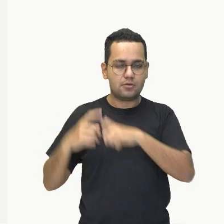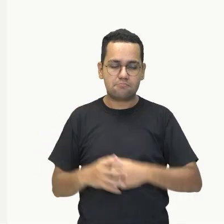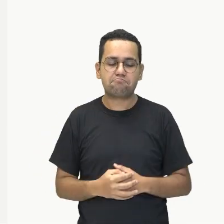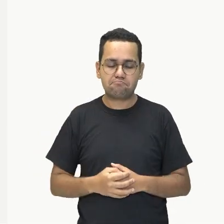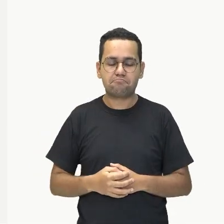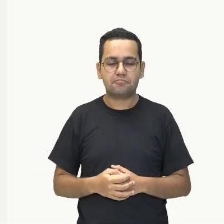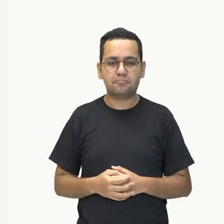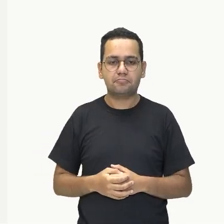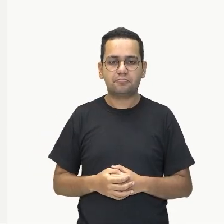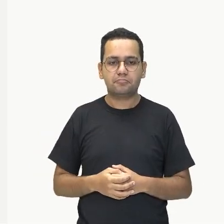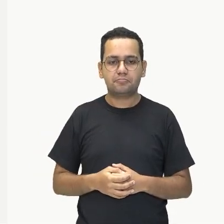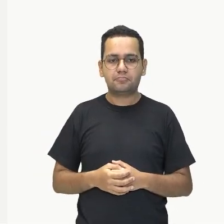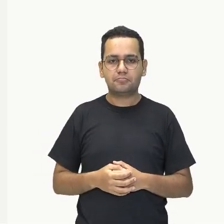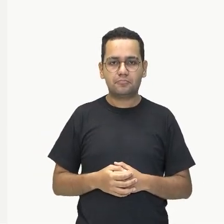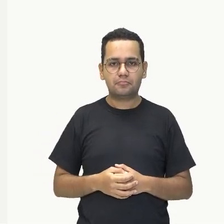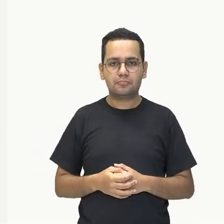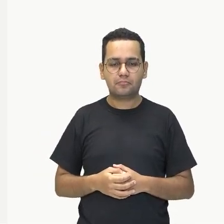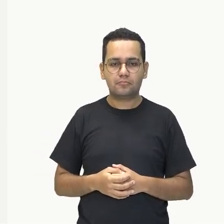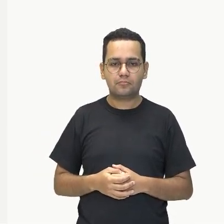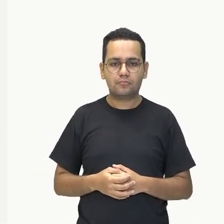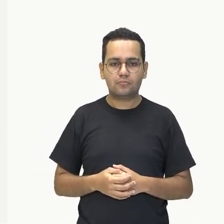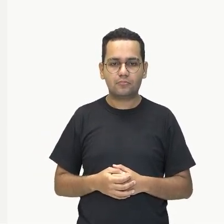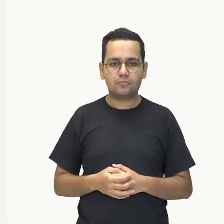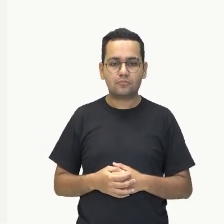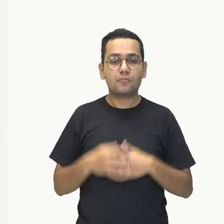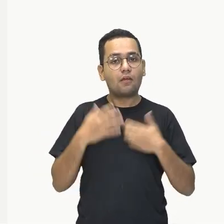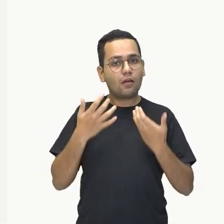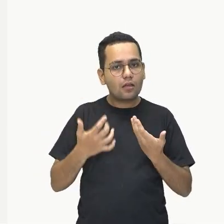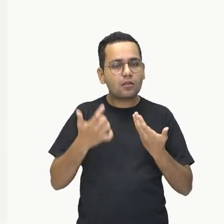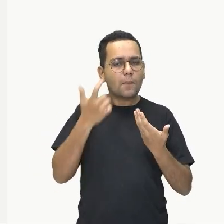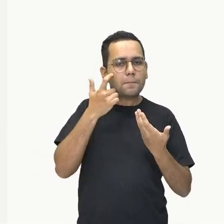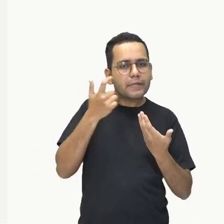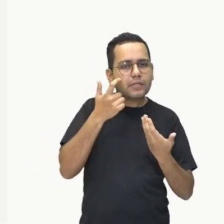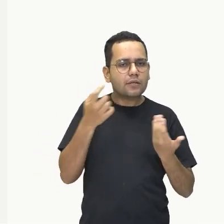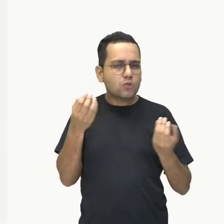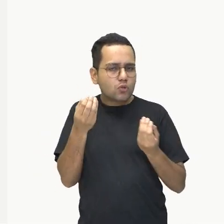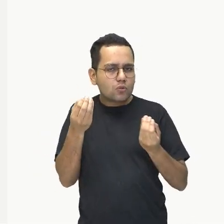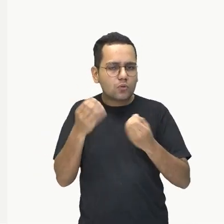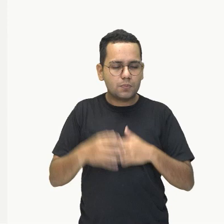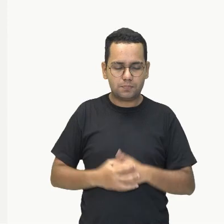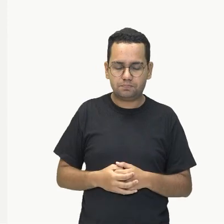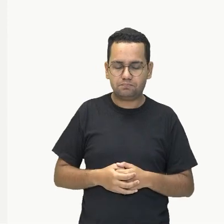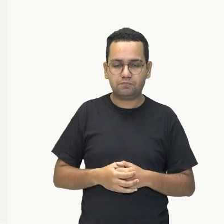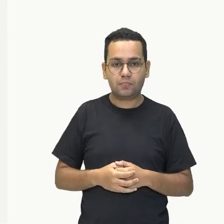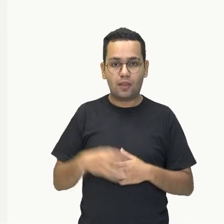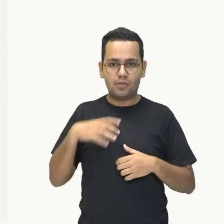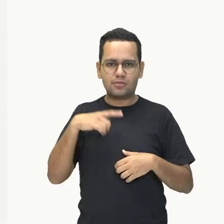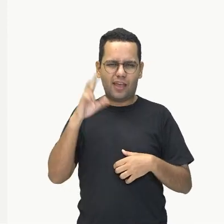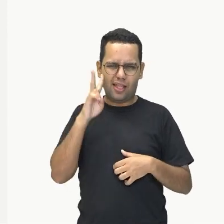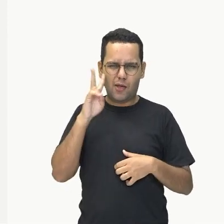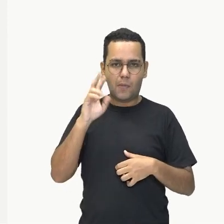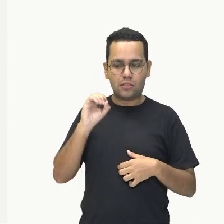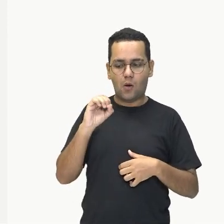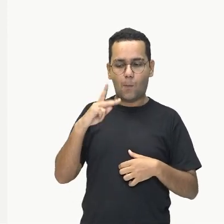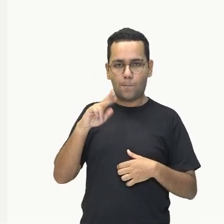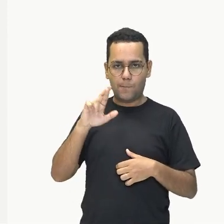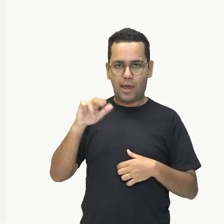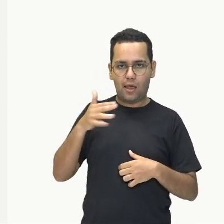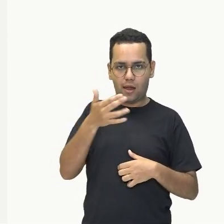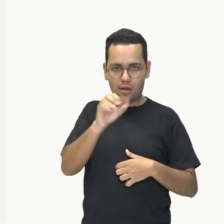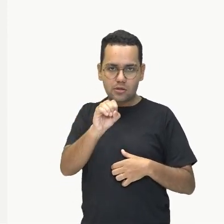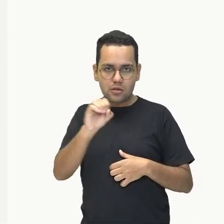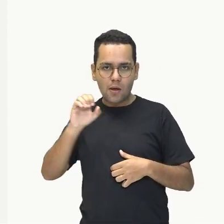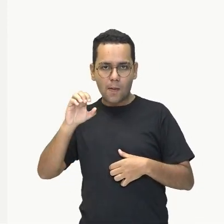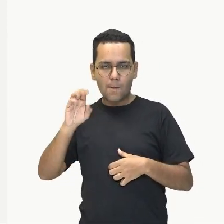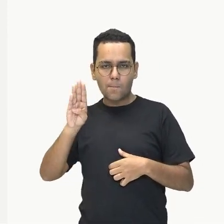eles resolveram implementar a Operação Barbarossa, que foi justamente a tentativa de invadir a